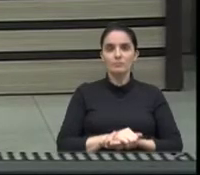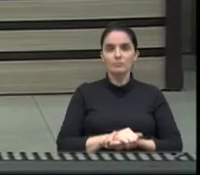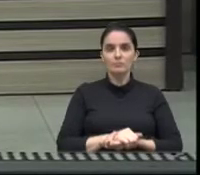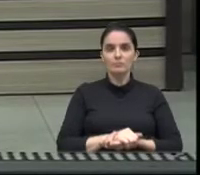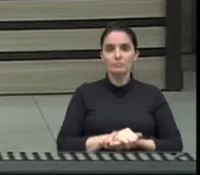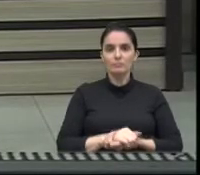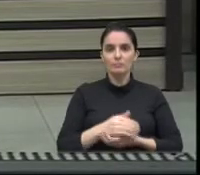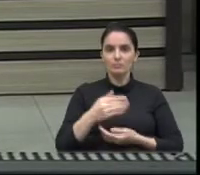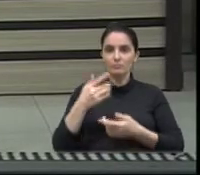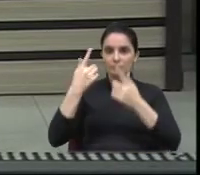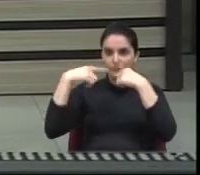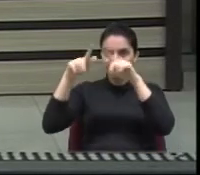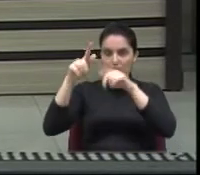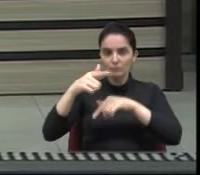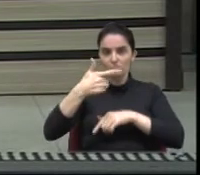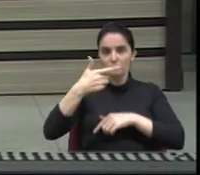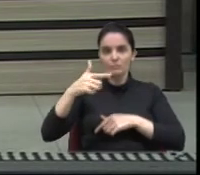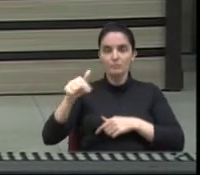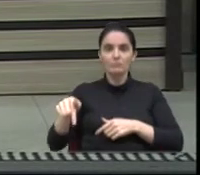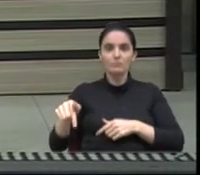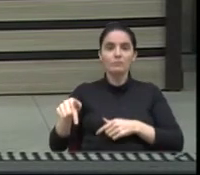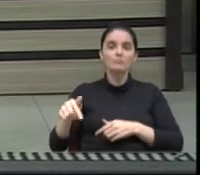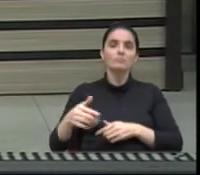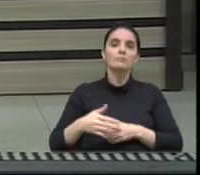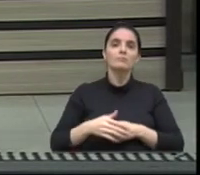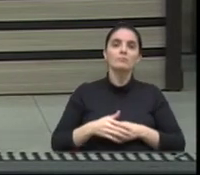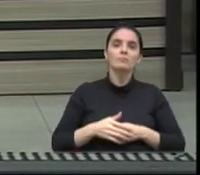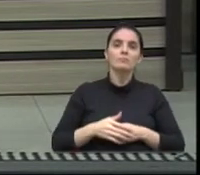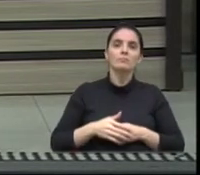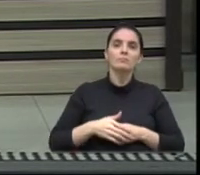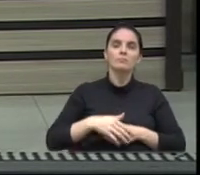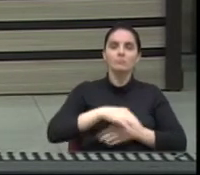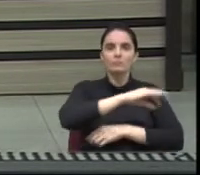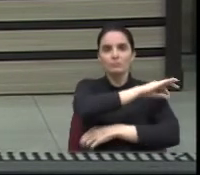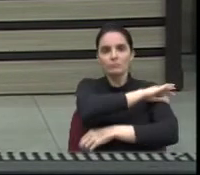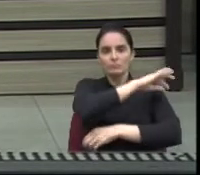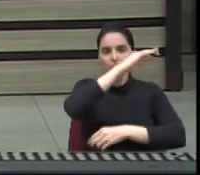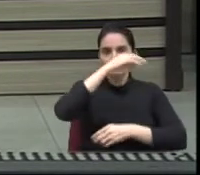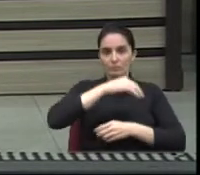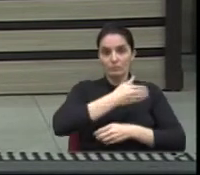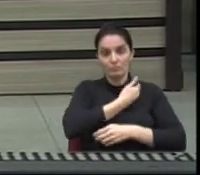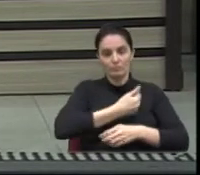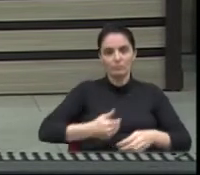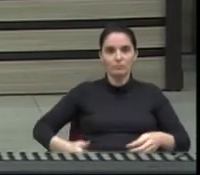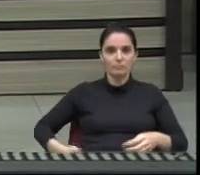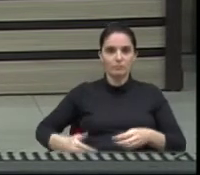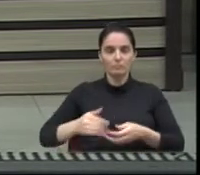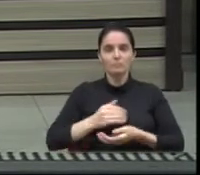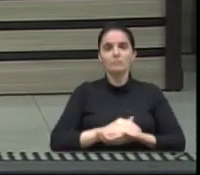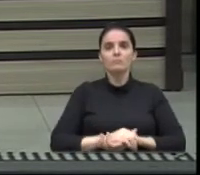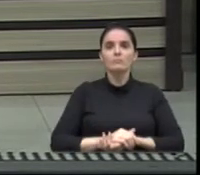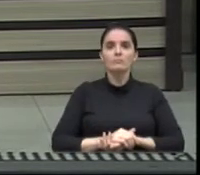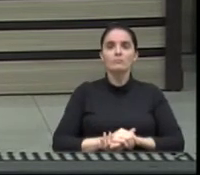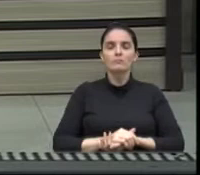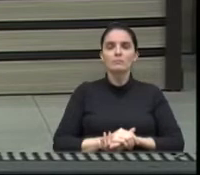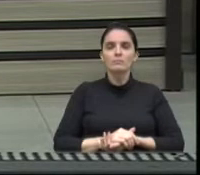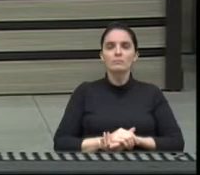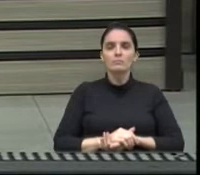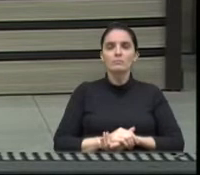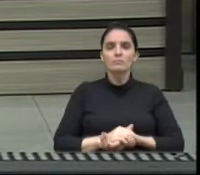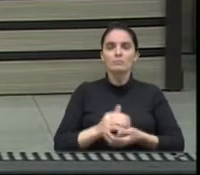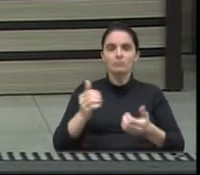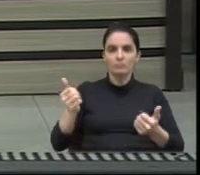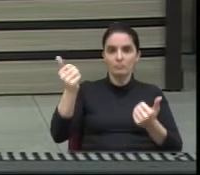Moção de apelo 27/2017. Moção de apelo ao excelentíssimo governador do estado de São Paulo, Geraldo Alckmin, para que seja feita a